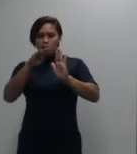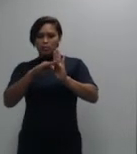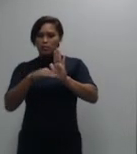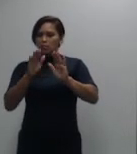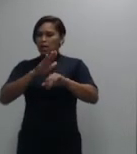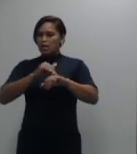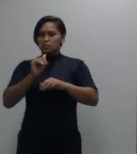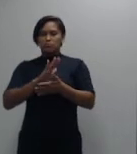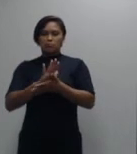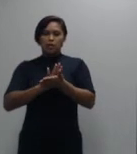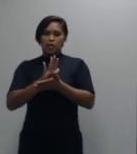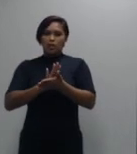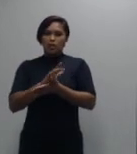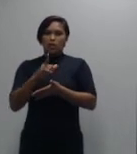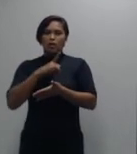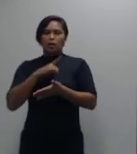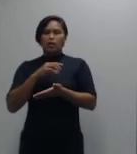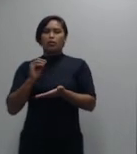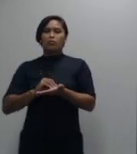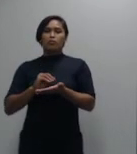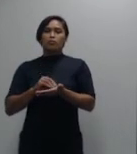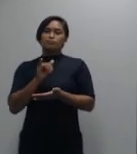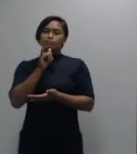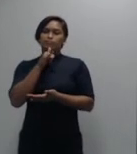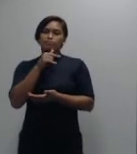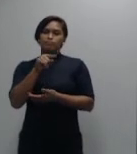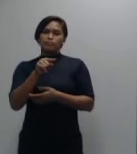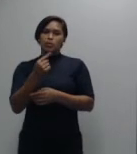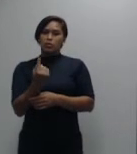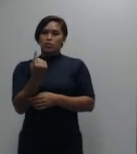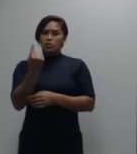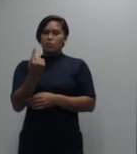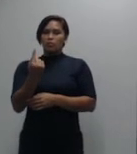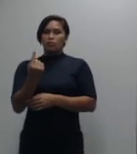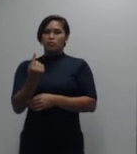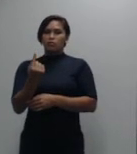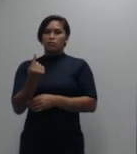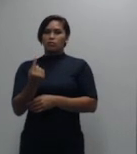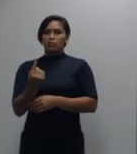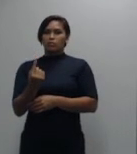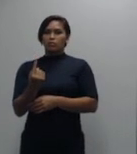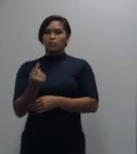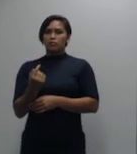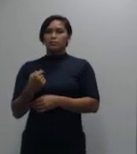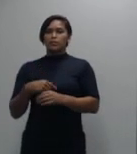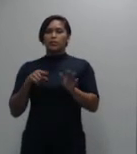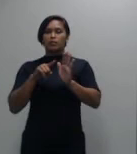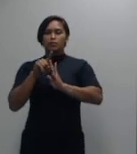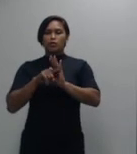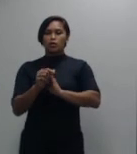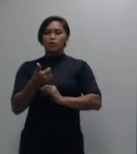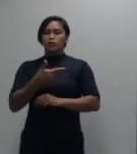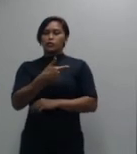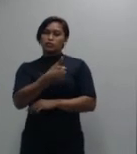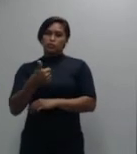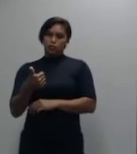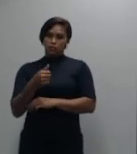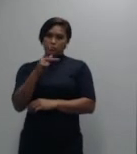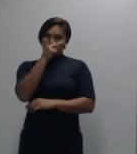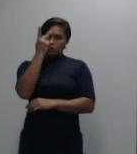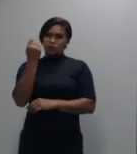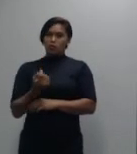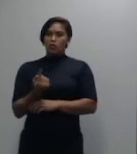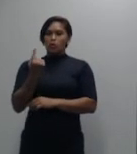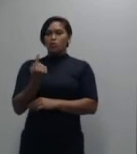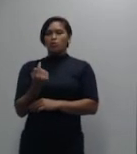amor preterição desses vídeos infelizmente uma dessa hein a criação com 21 pessoas porém